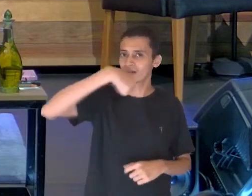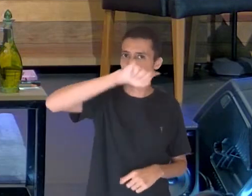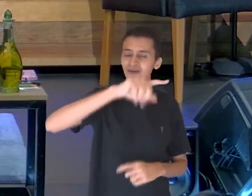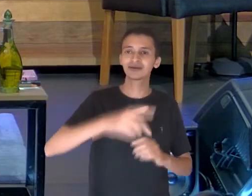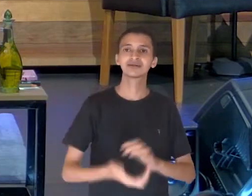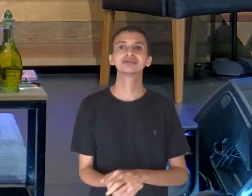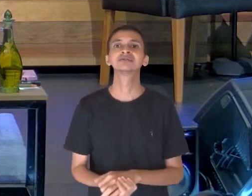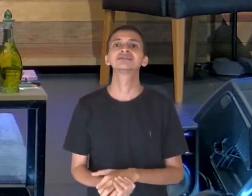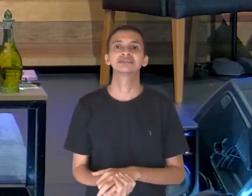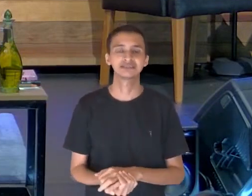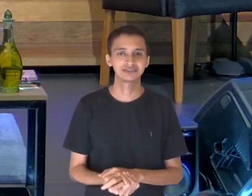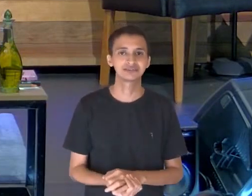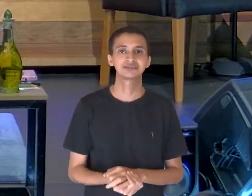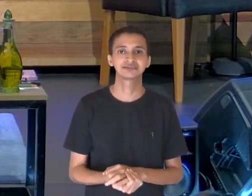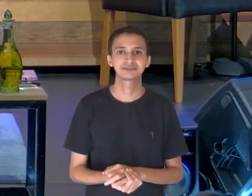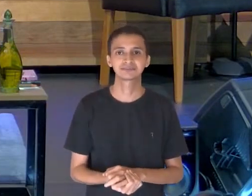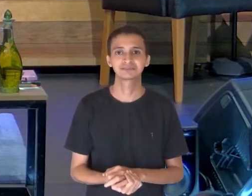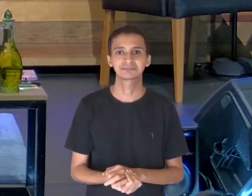Não está, não?